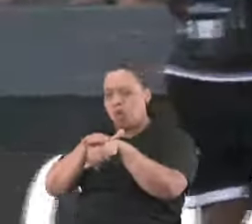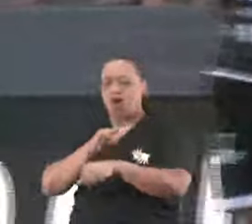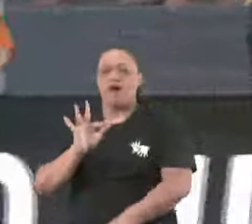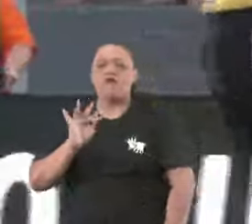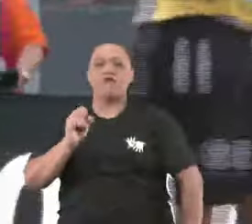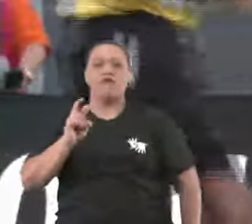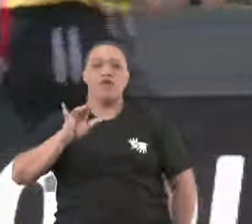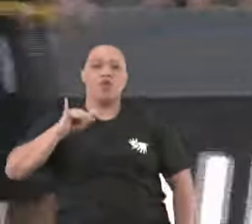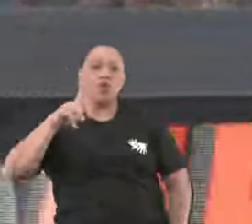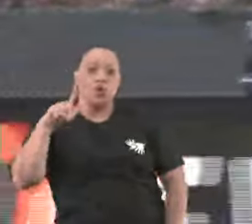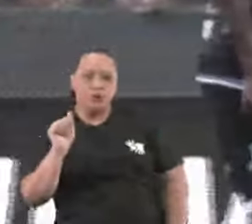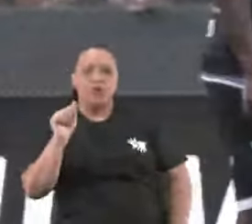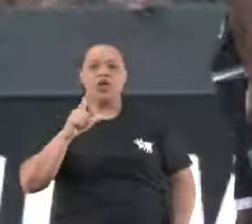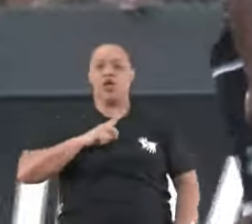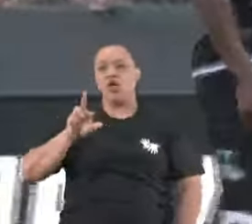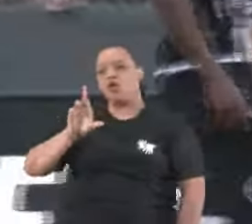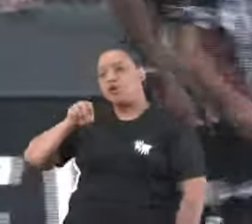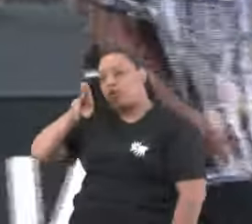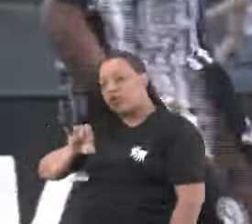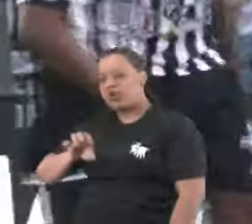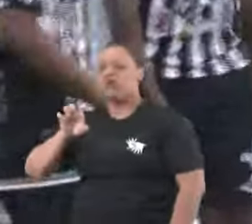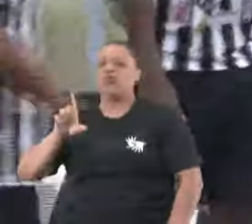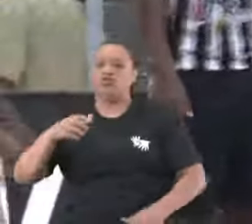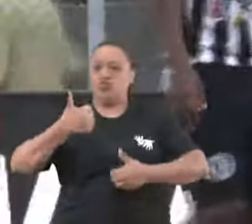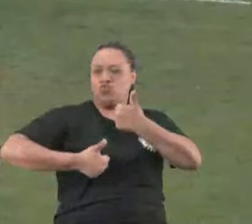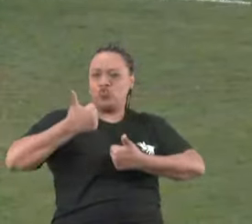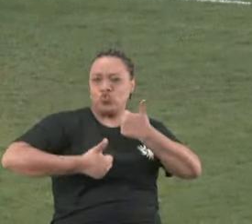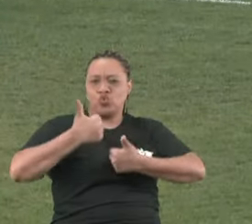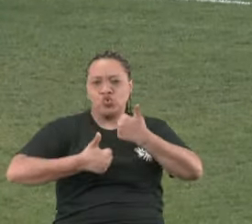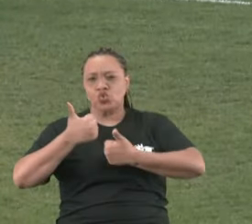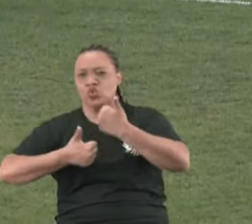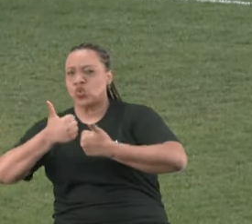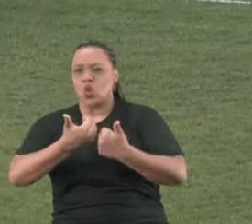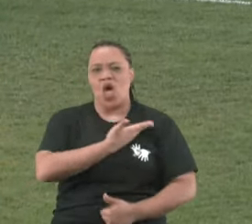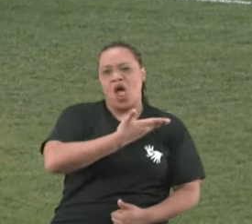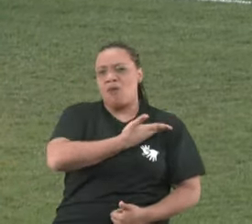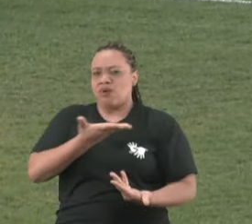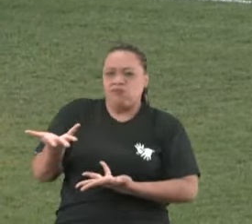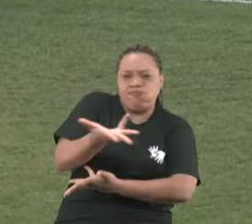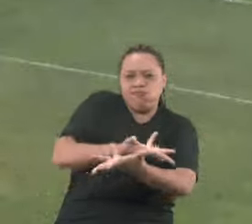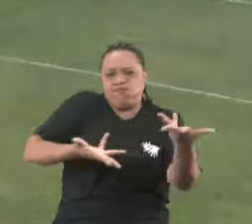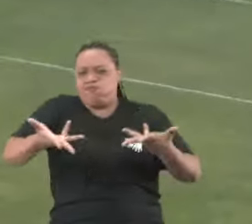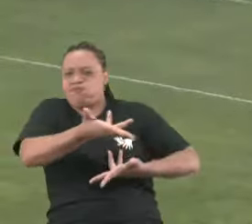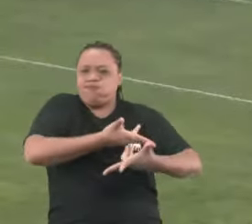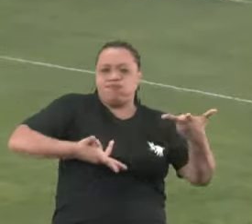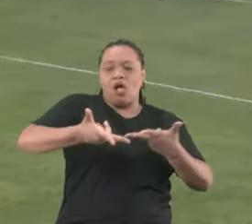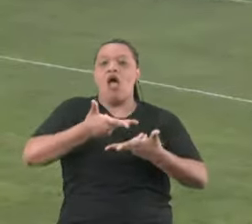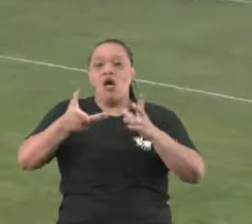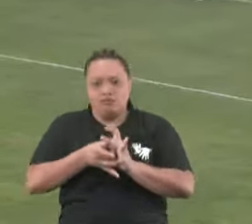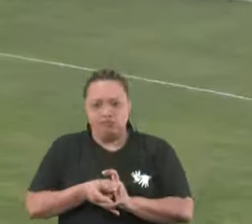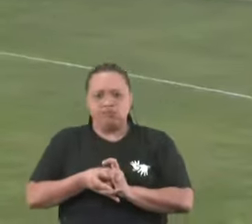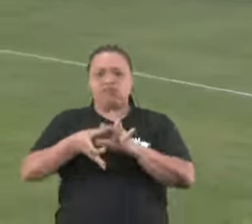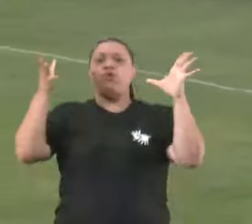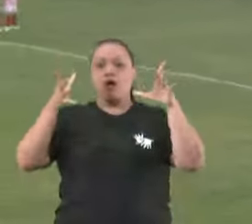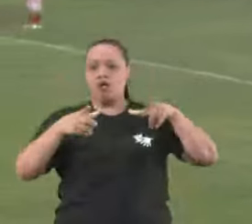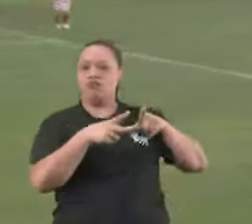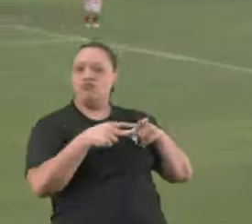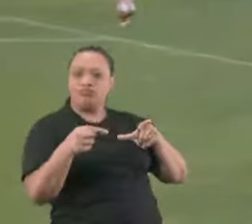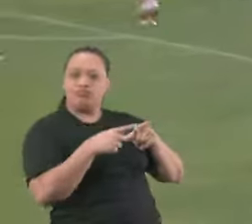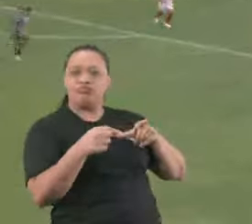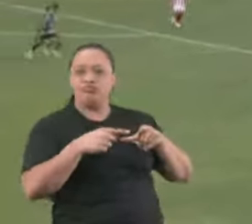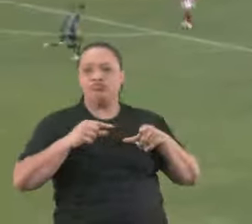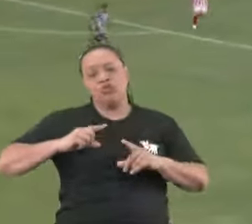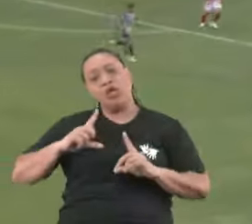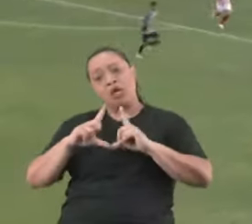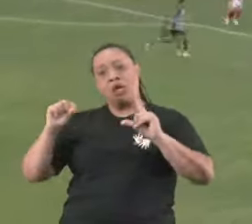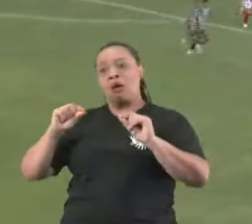com Rony, com Benê. agora sim autoriza a cobrança. Vem o Gabriel,